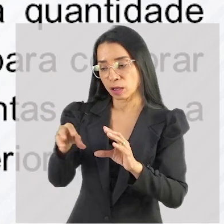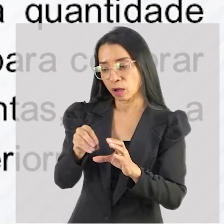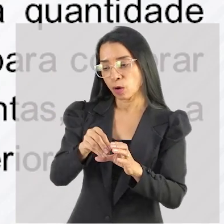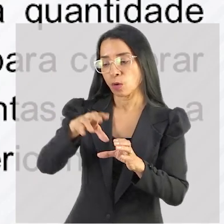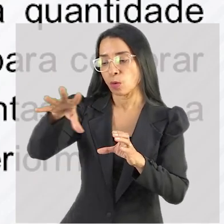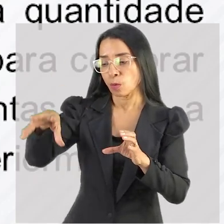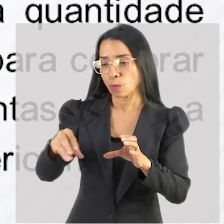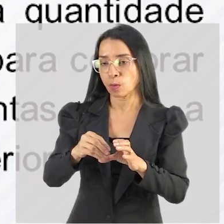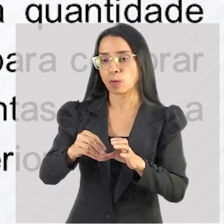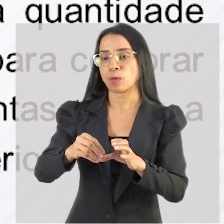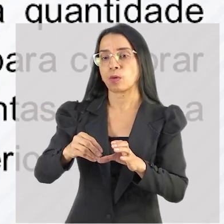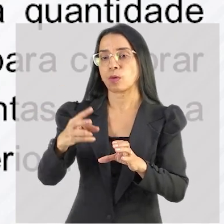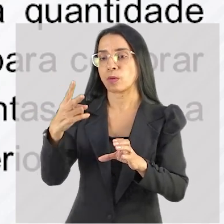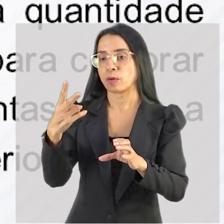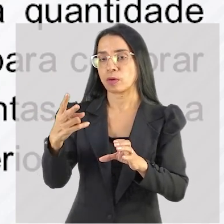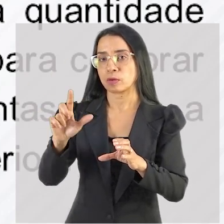ok?